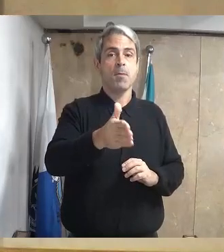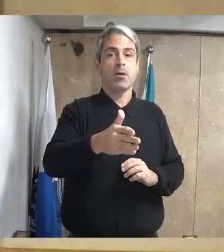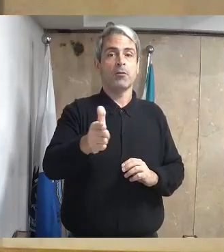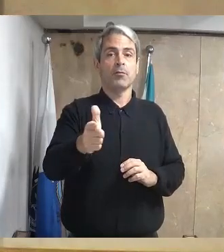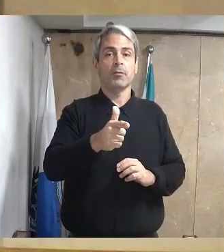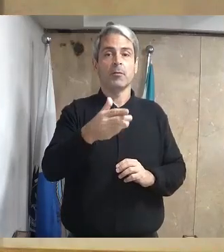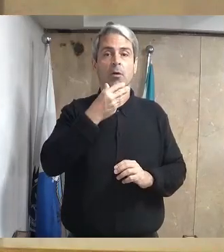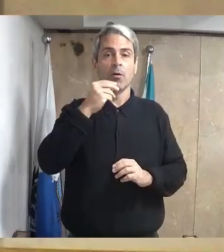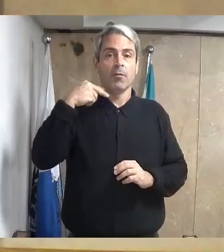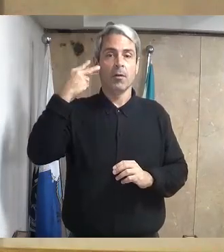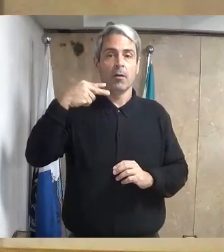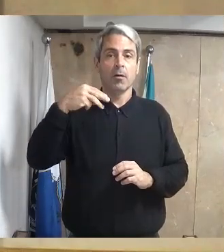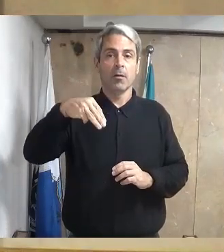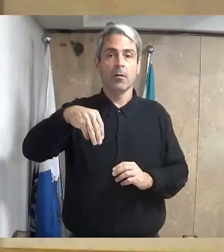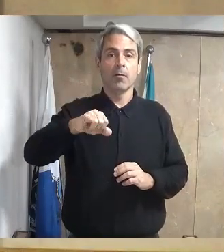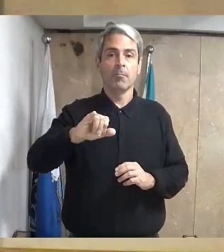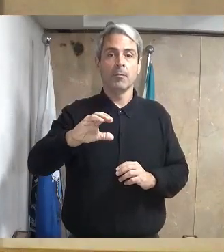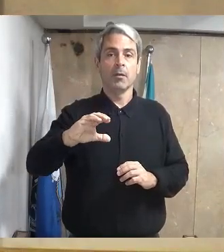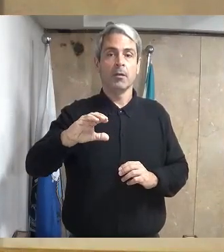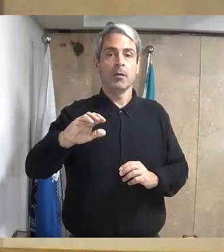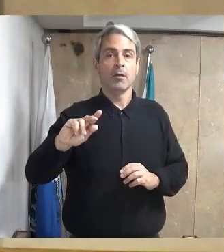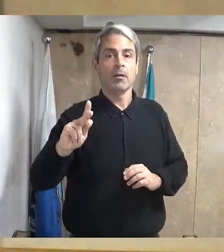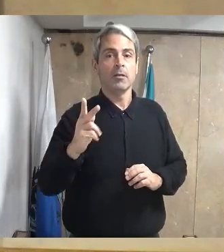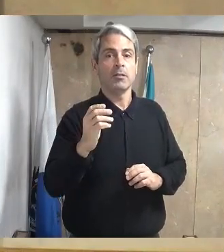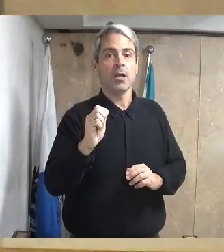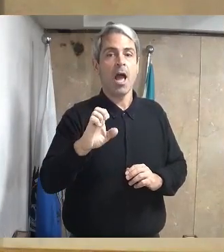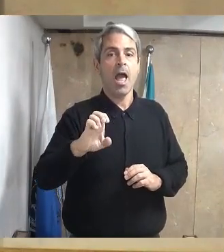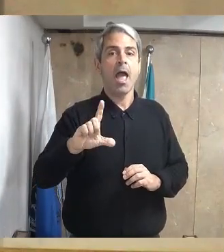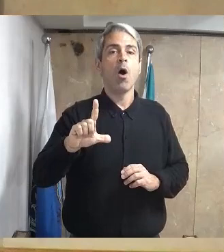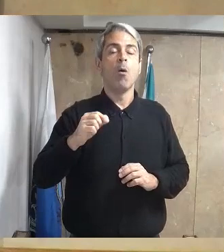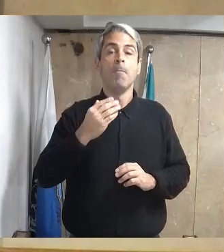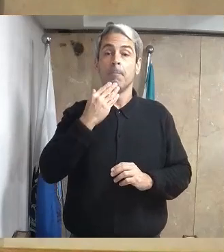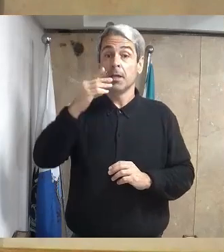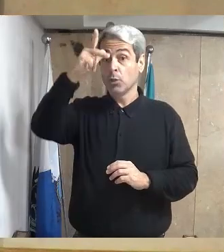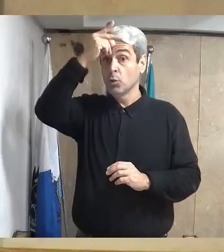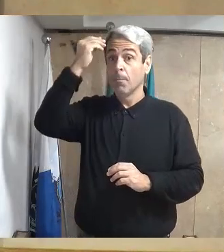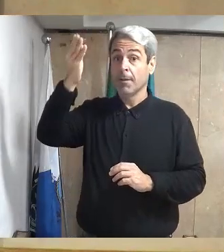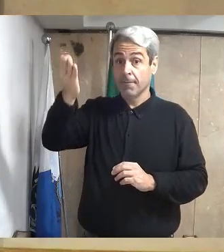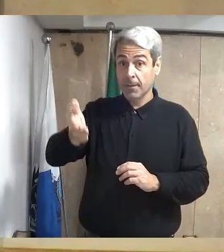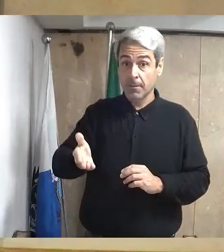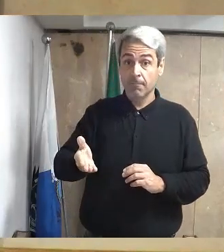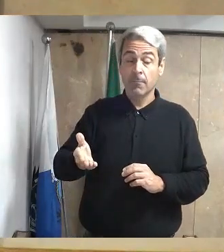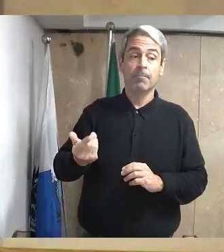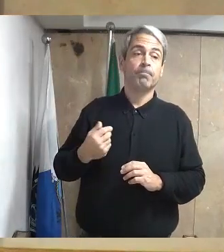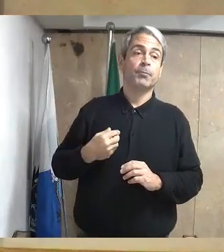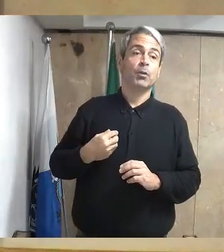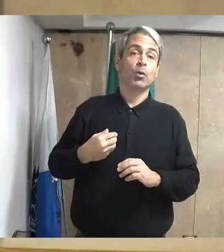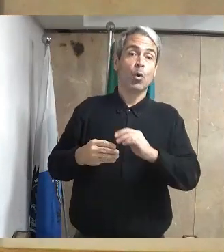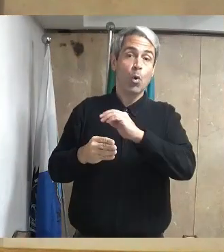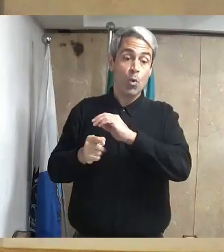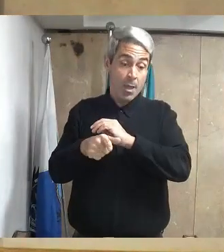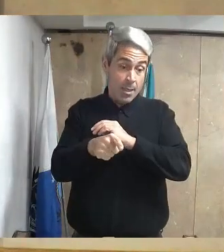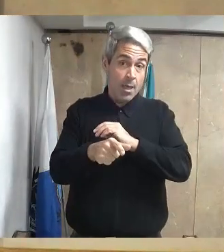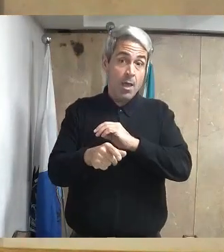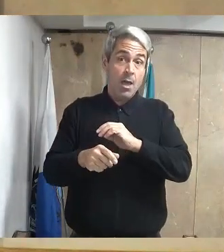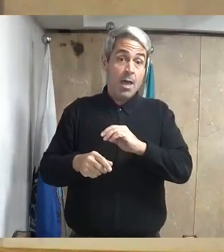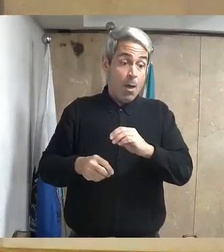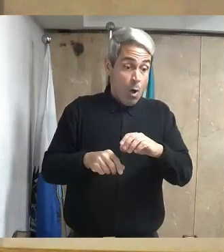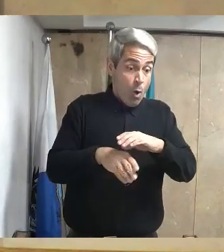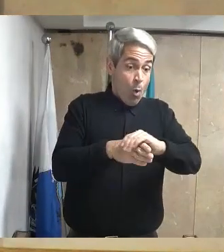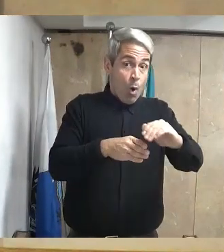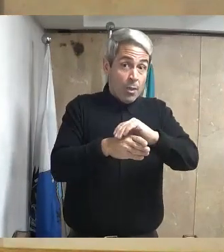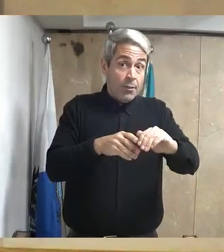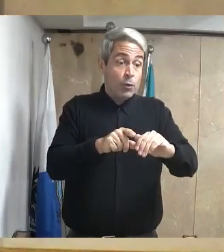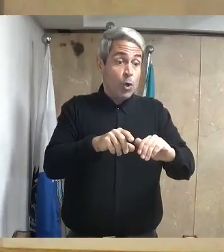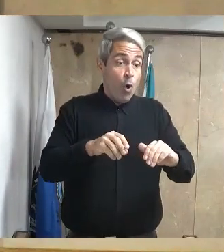5031/2022, do excelentíssimo senhor vereador Michael Alexandre Gervásio, solicitando ao excelentíssimo senhor prefeito realização de mutirão de limpeza,